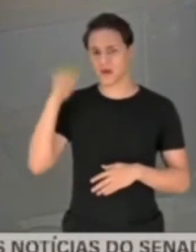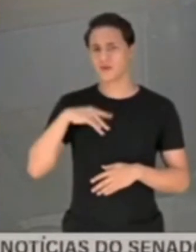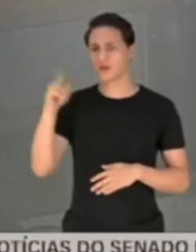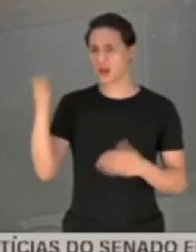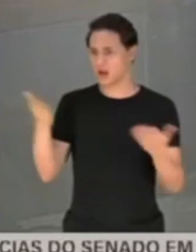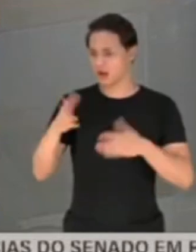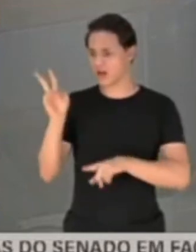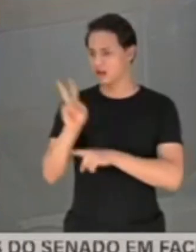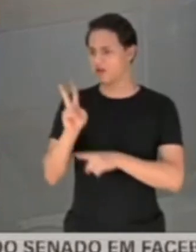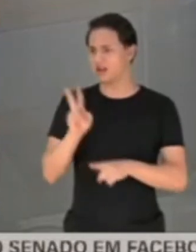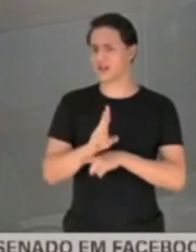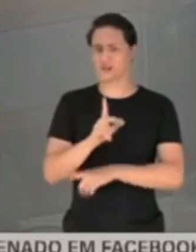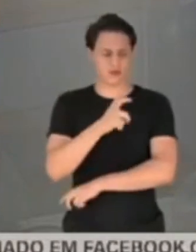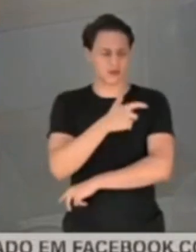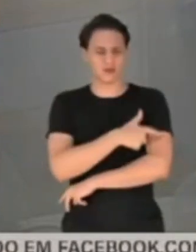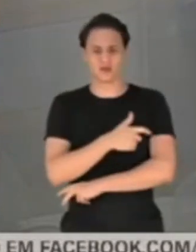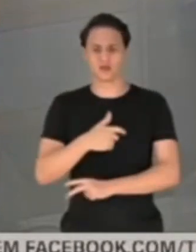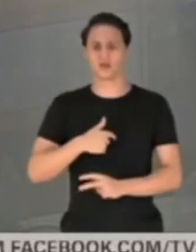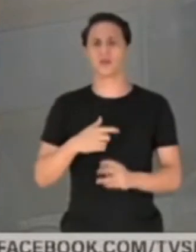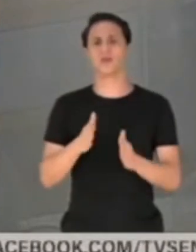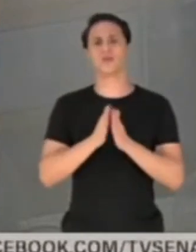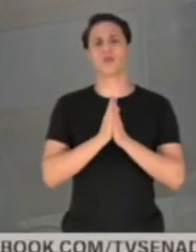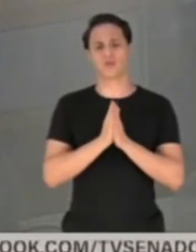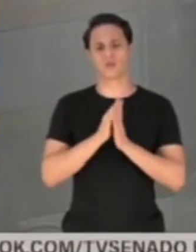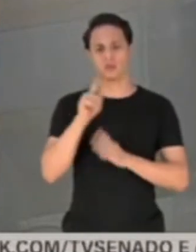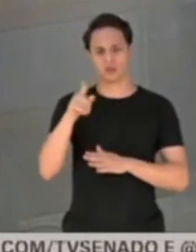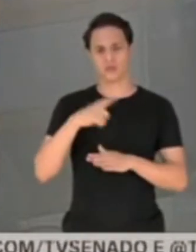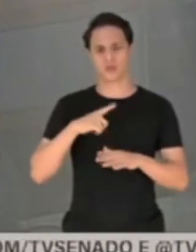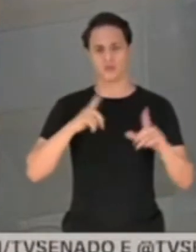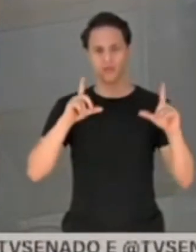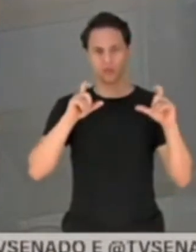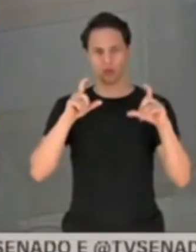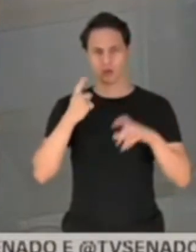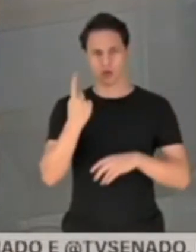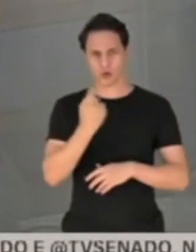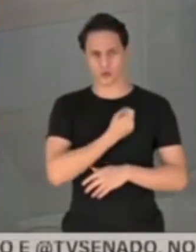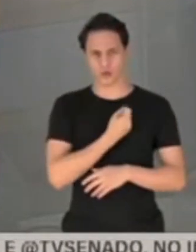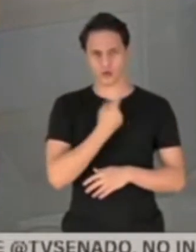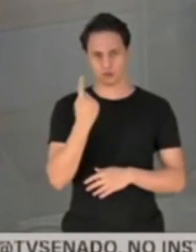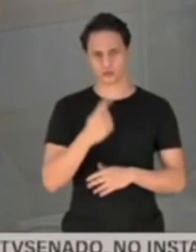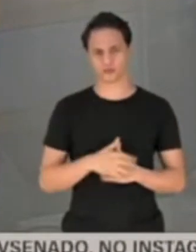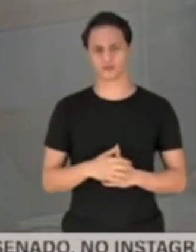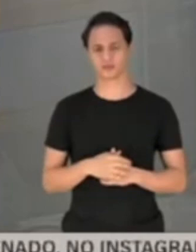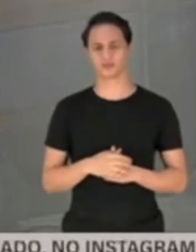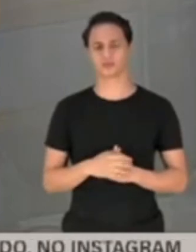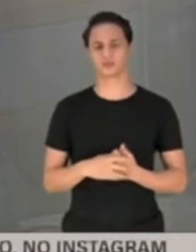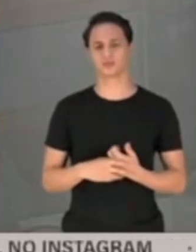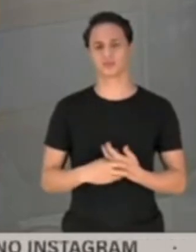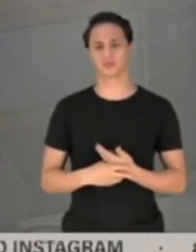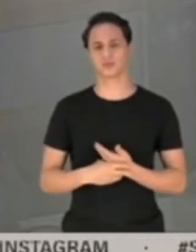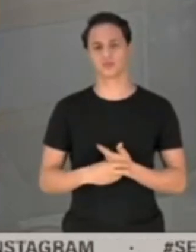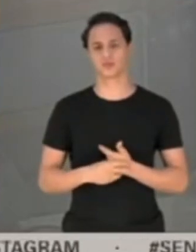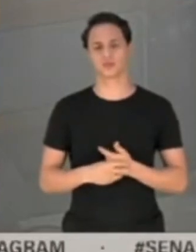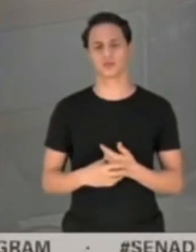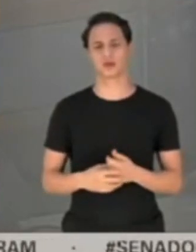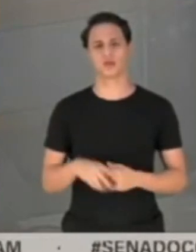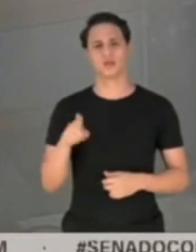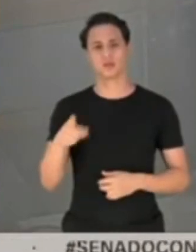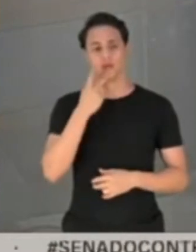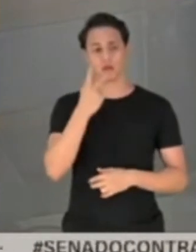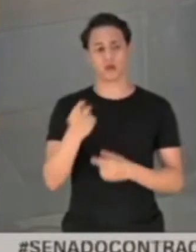defendendo vacina. Me bota aí, por favor, essa figura 1. O senhor falou contra a vacina. O